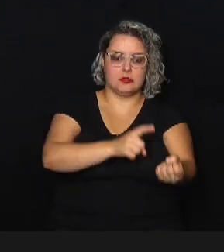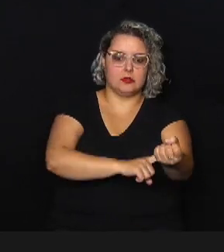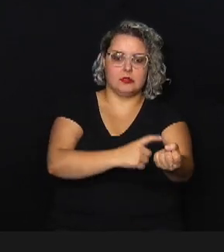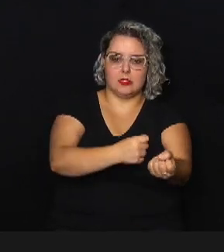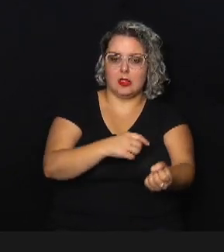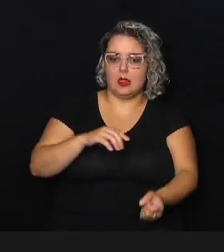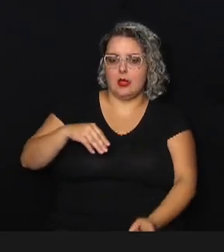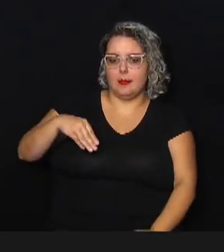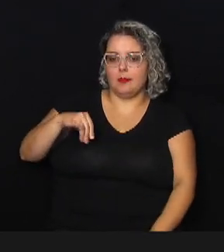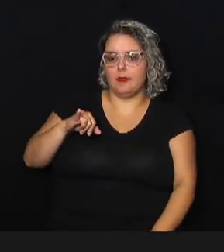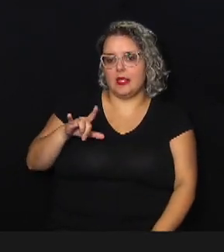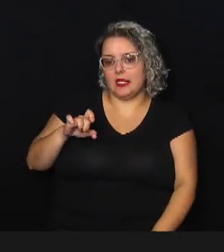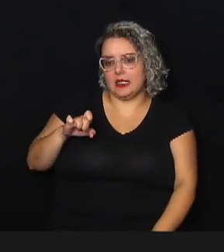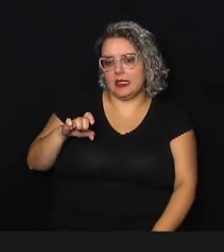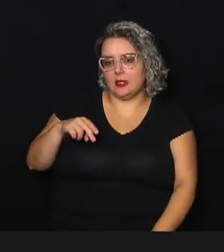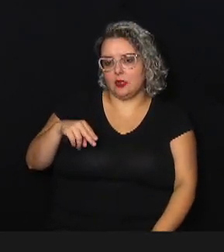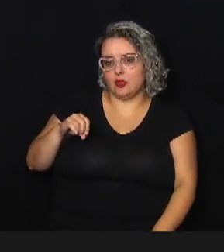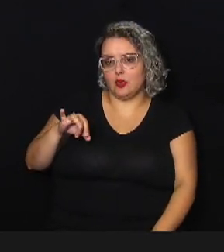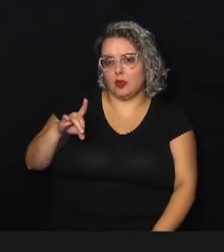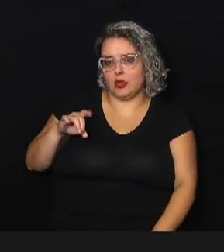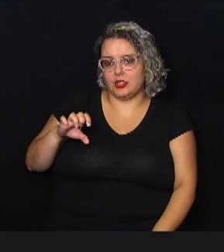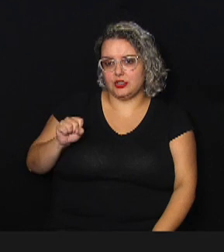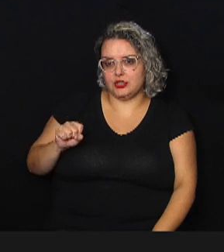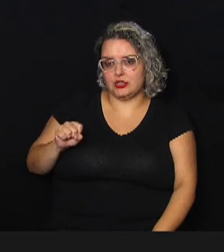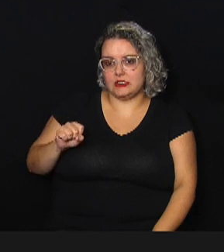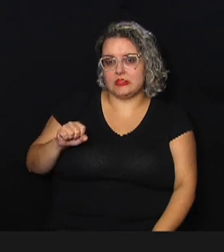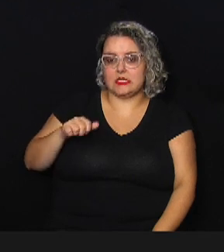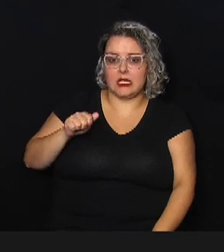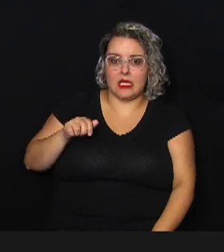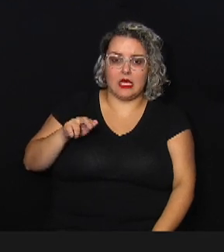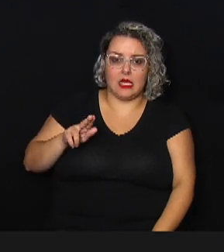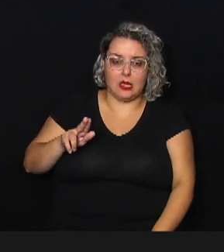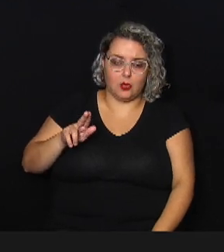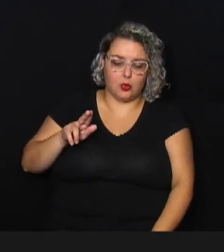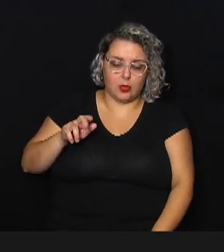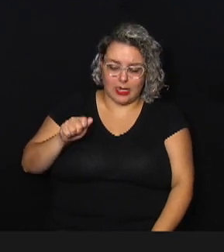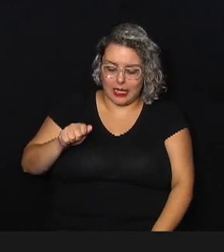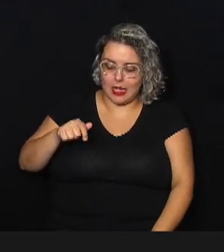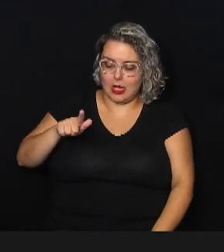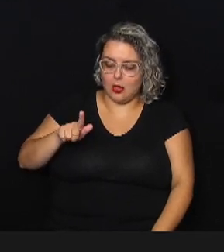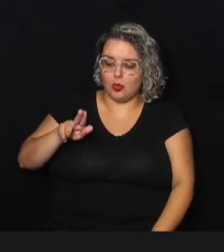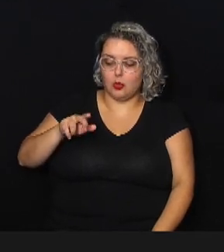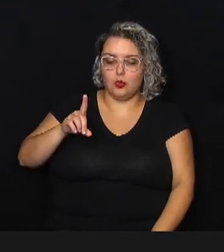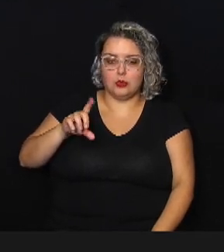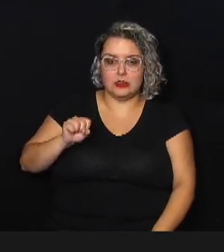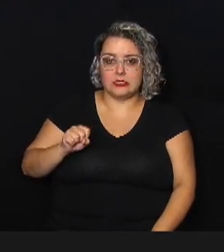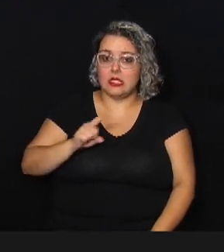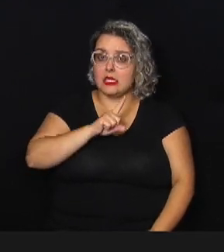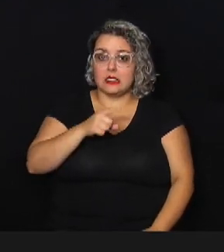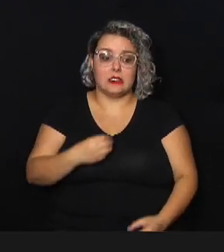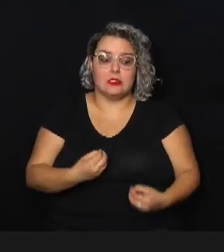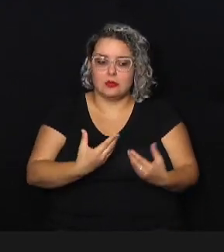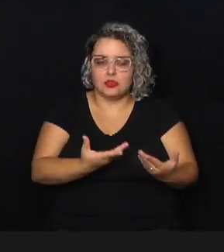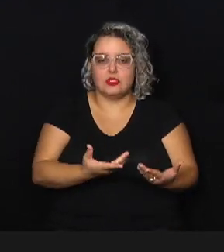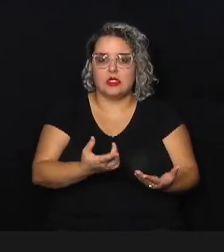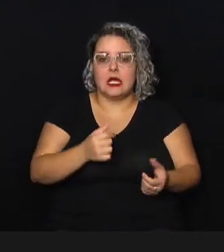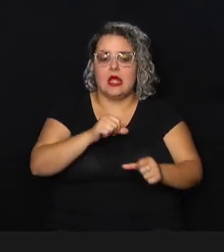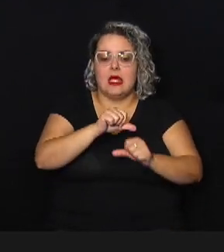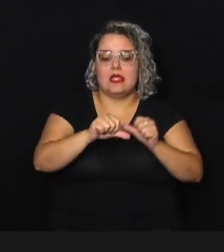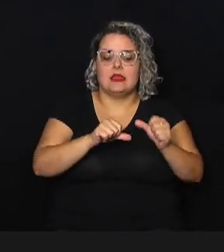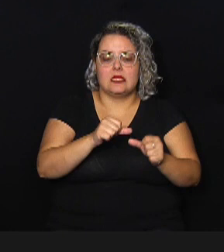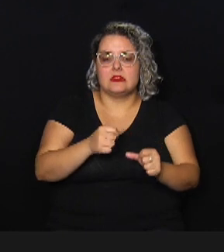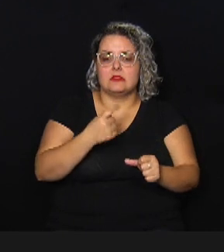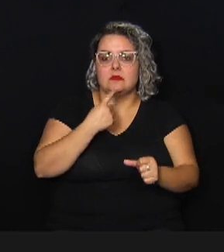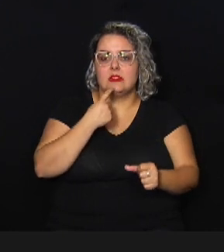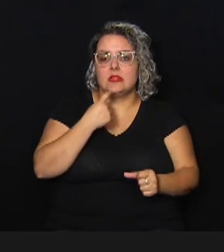agudas, que hoje você não indica mais transplante de medula para esses pacientes, tá? E algumas outras, sim. Como são